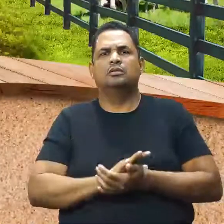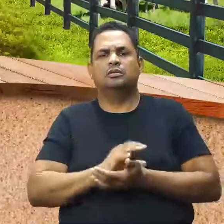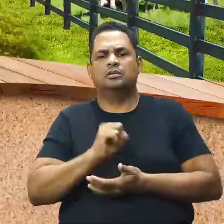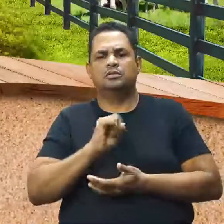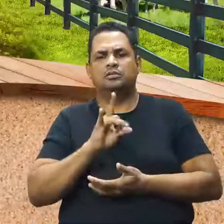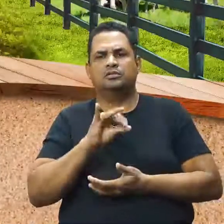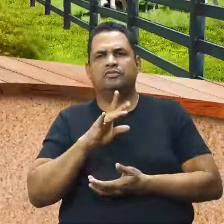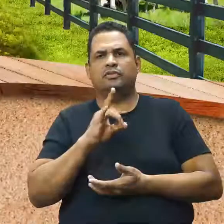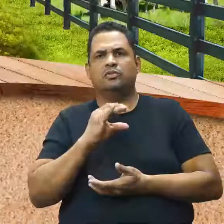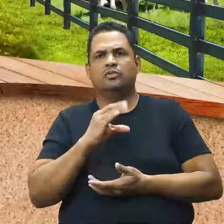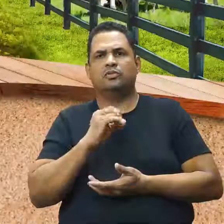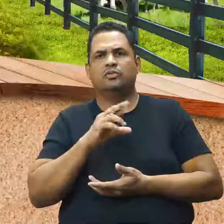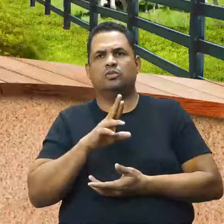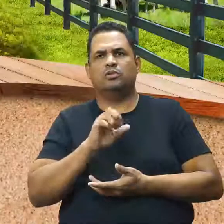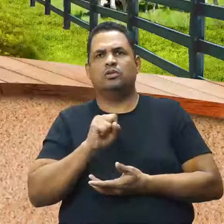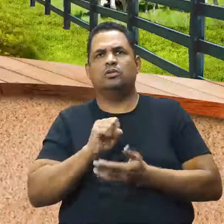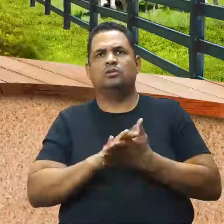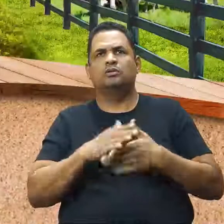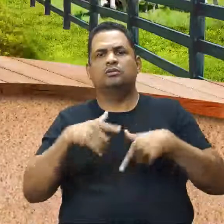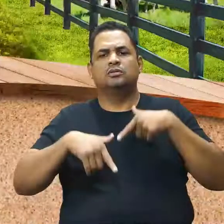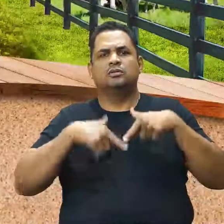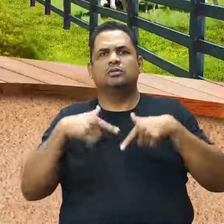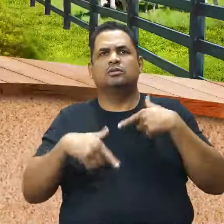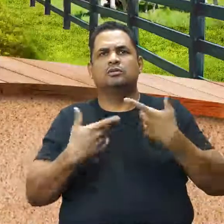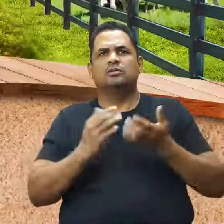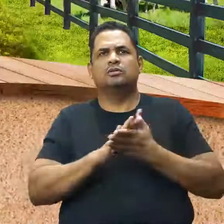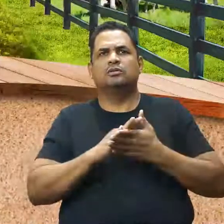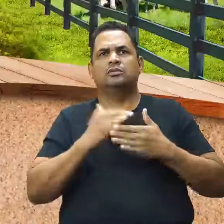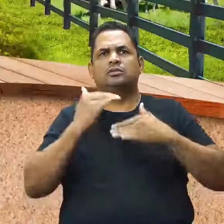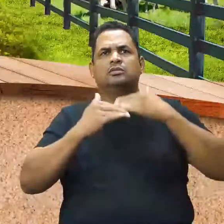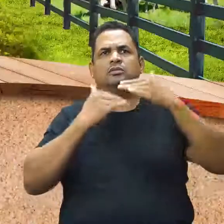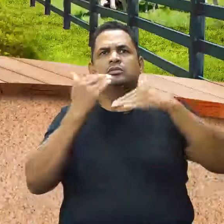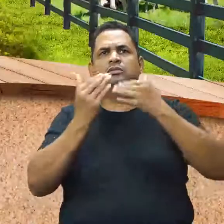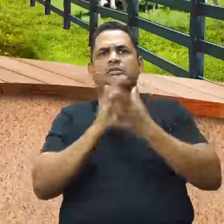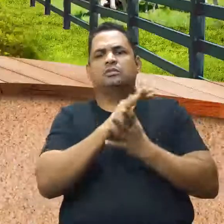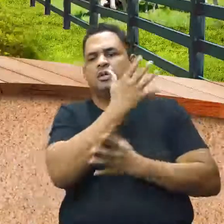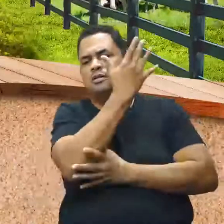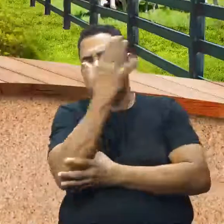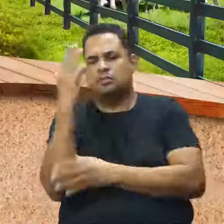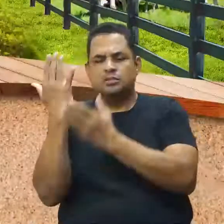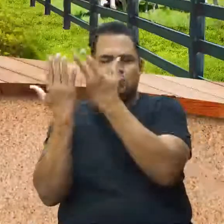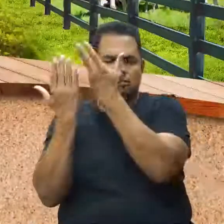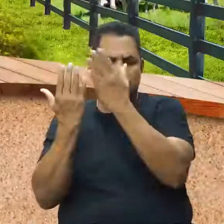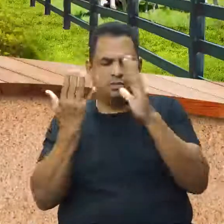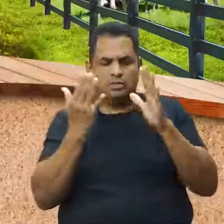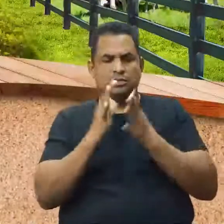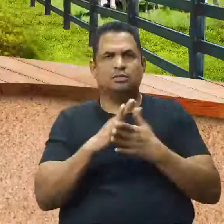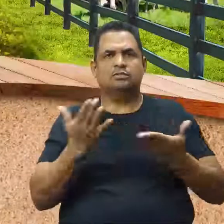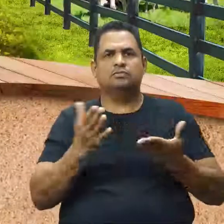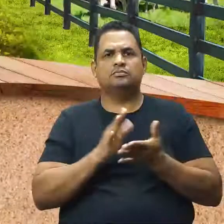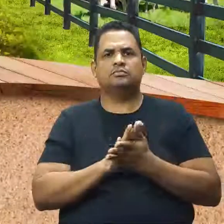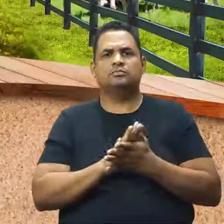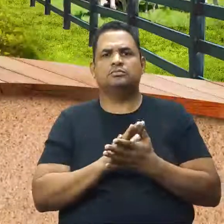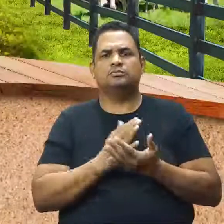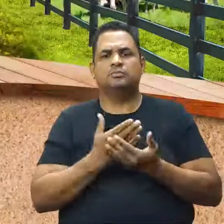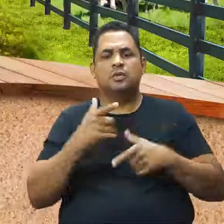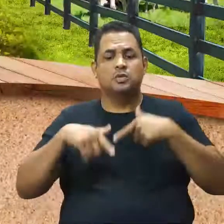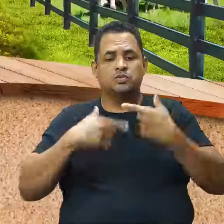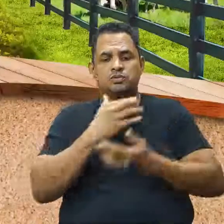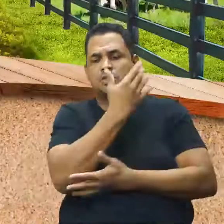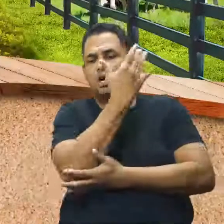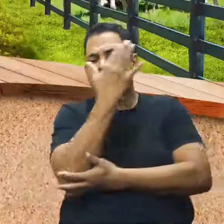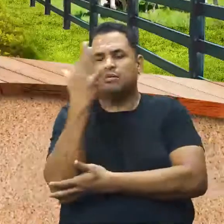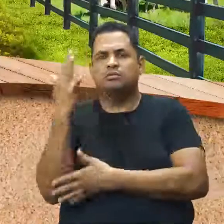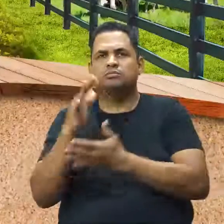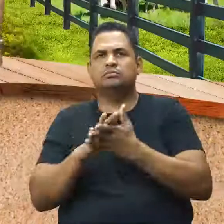silvicultura, que são atividades que nós desenvolvemos para reflorestamento, produção de árvores.